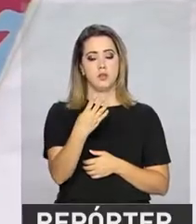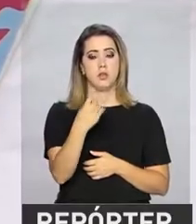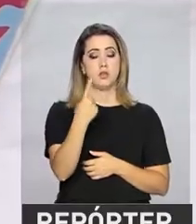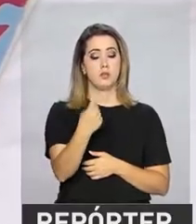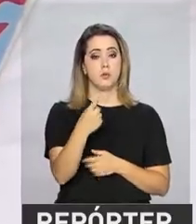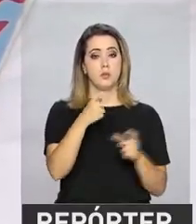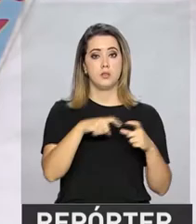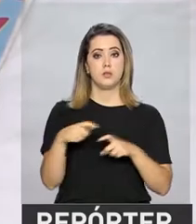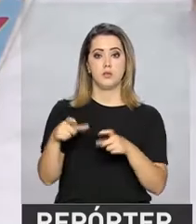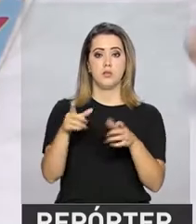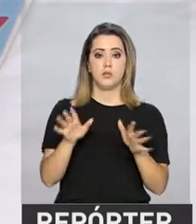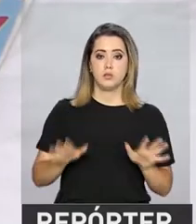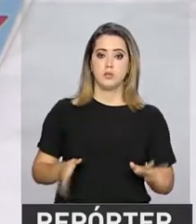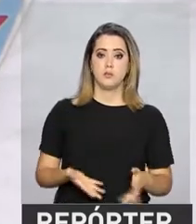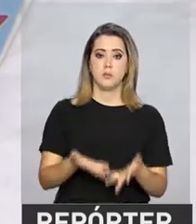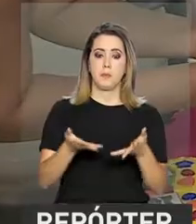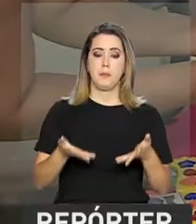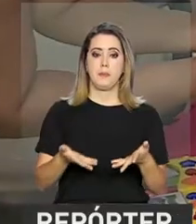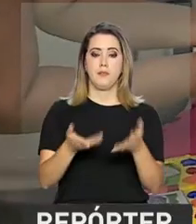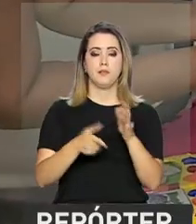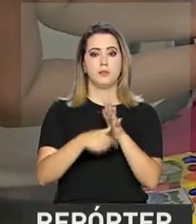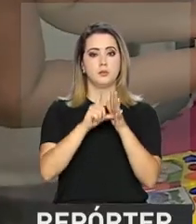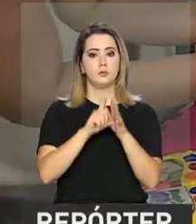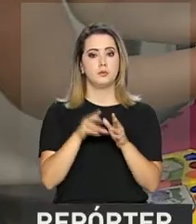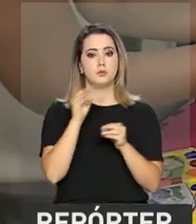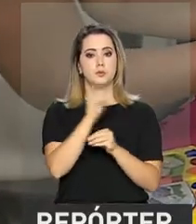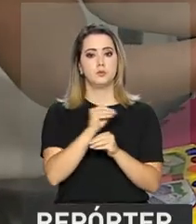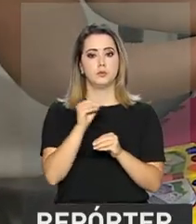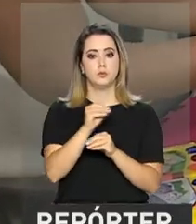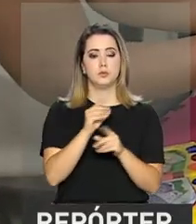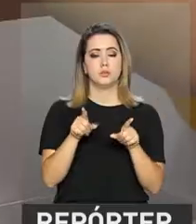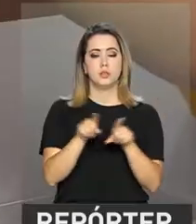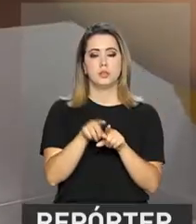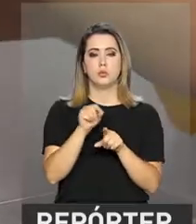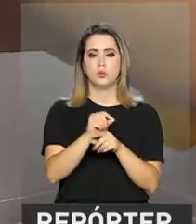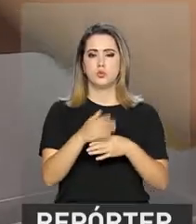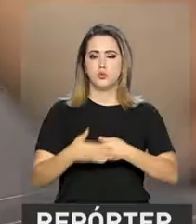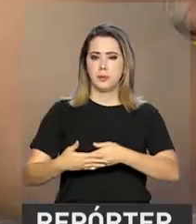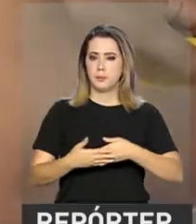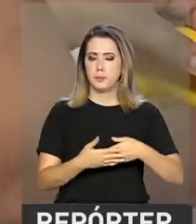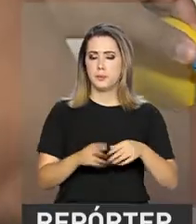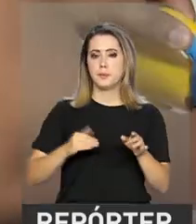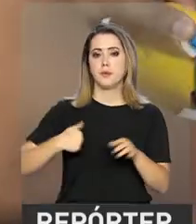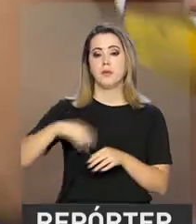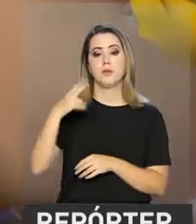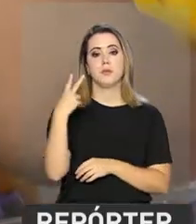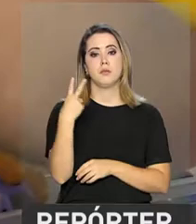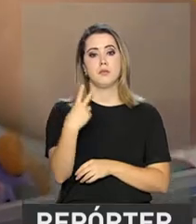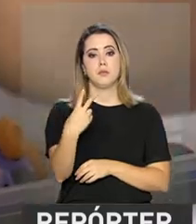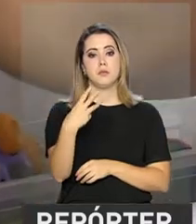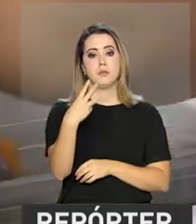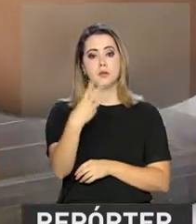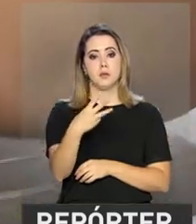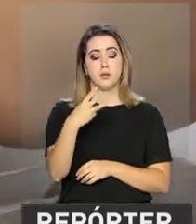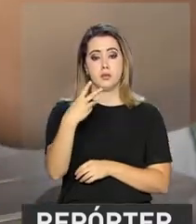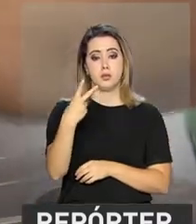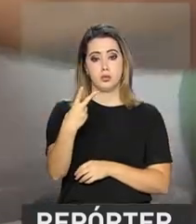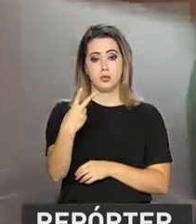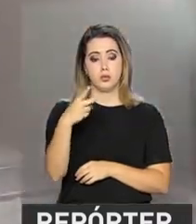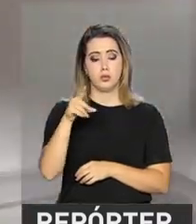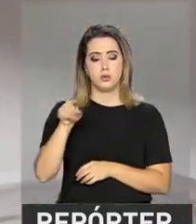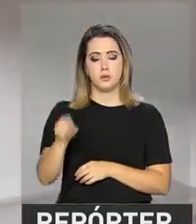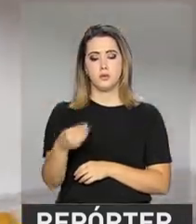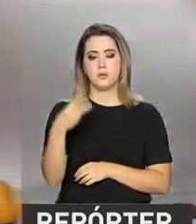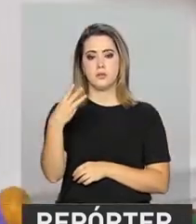de estimulação precoce e reabilitação de bebês e mais de dois mil e 300 centros de apoio